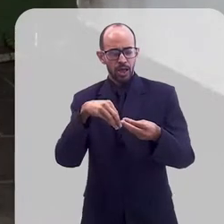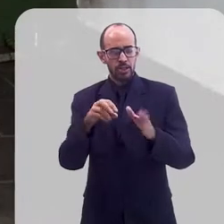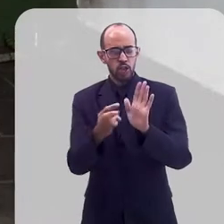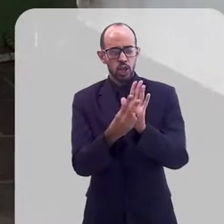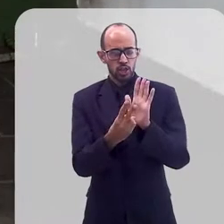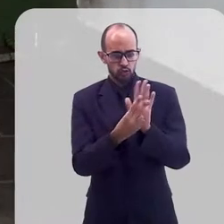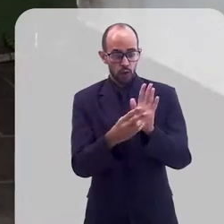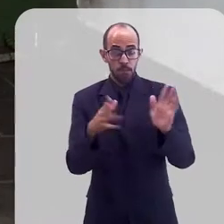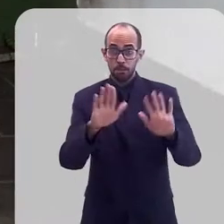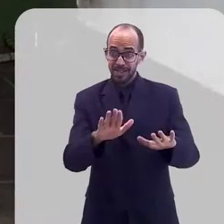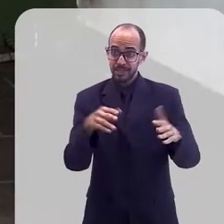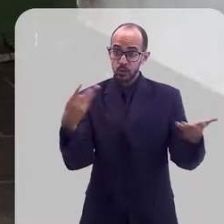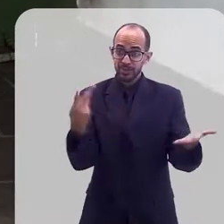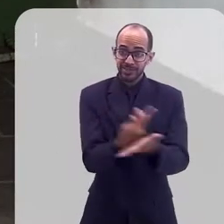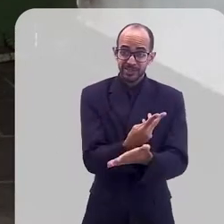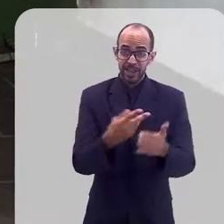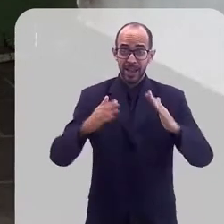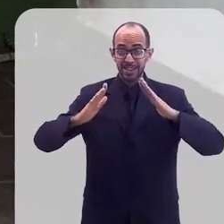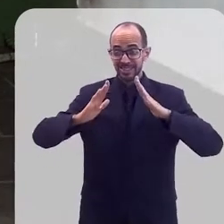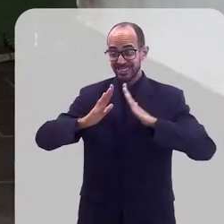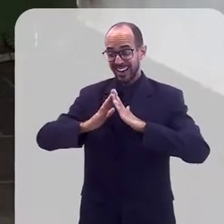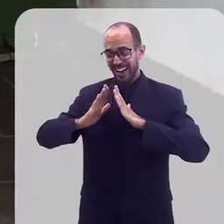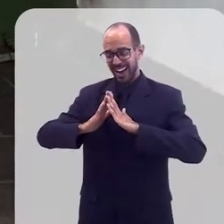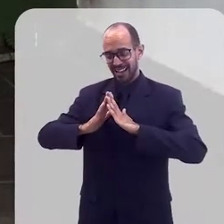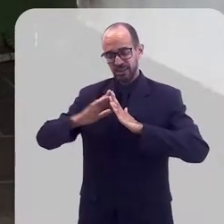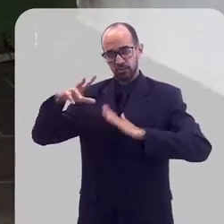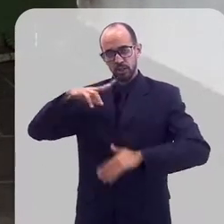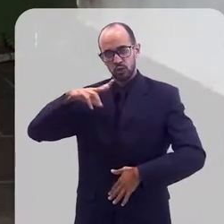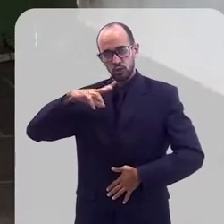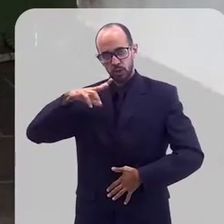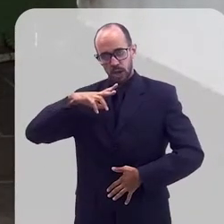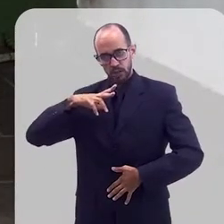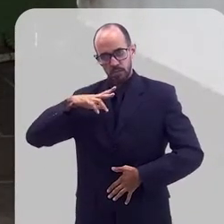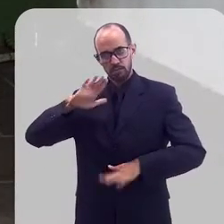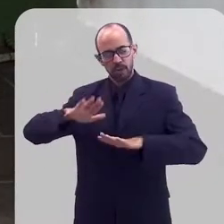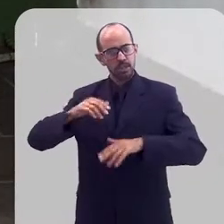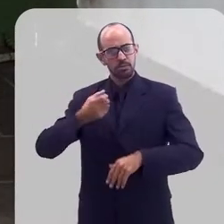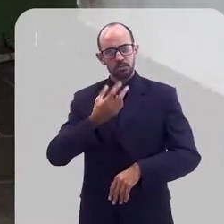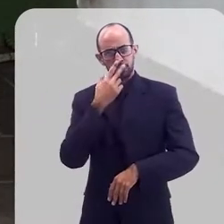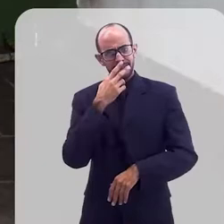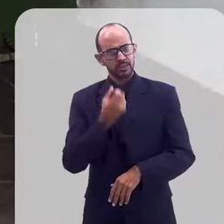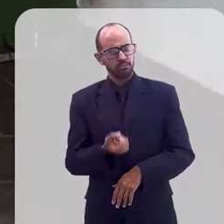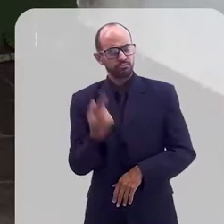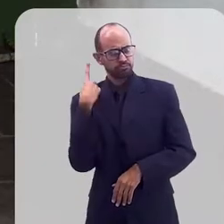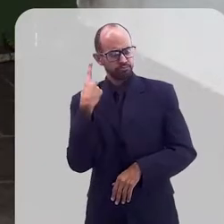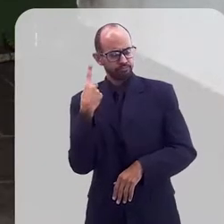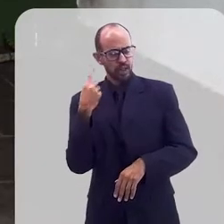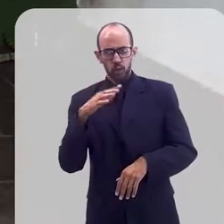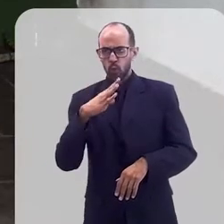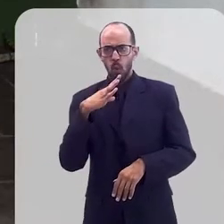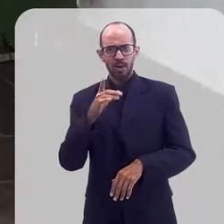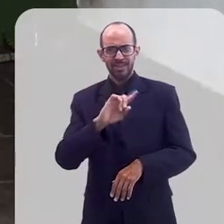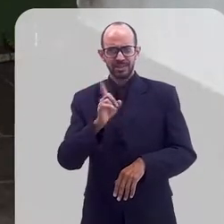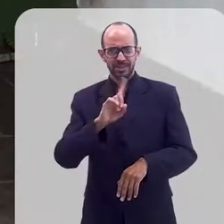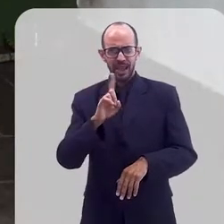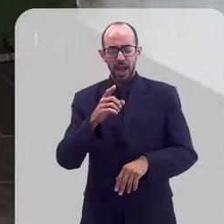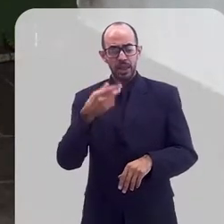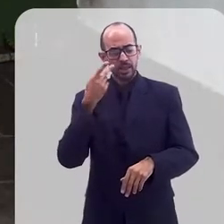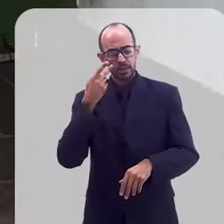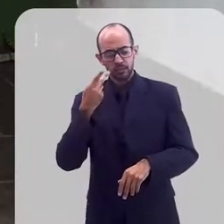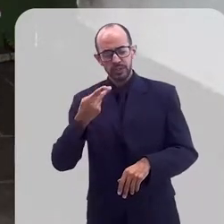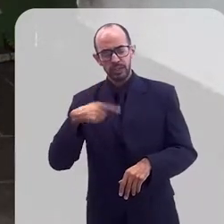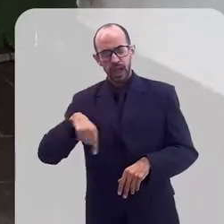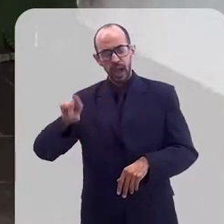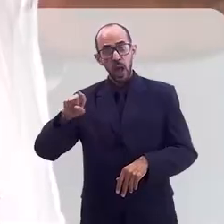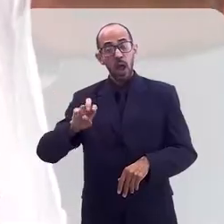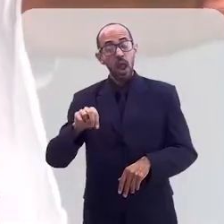era considerado algo anormal, né? Quem não tinha conhecimento de espiritualidade levava seus filhos ou seus parentes